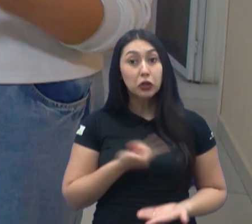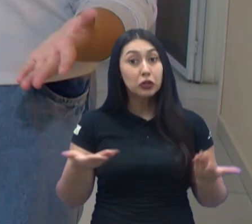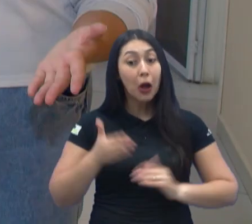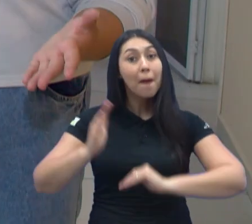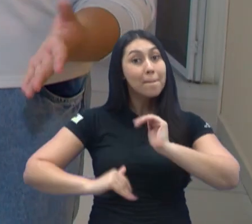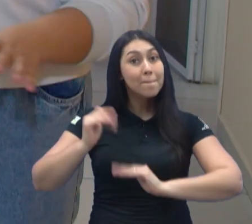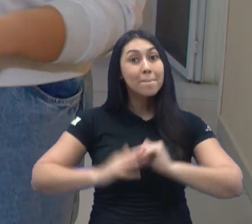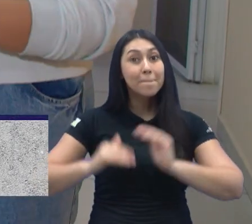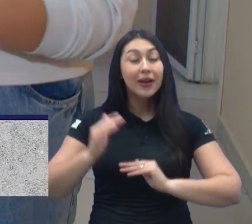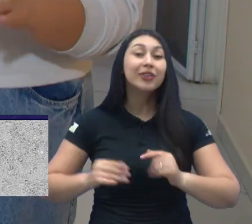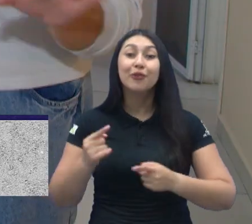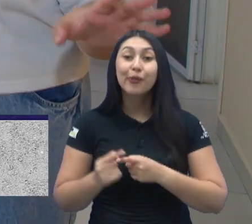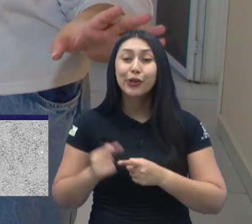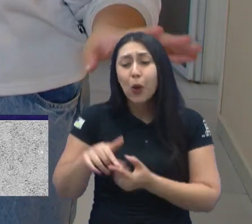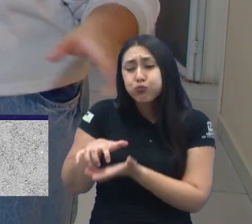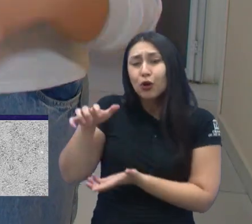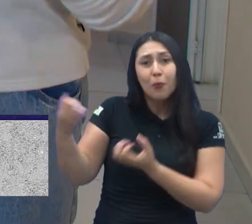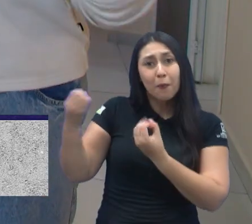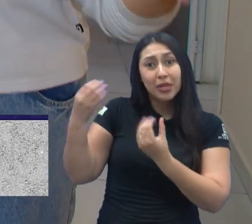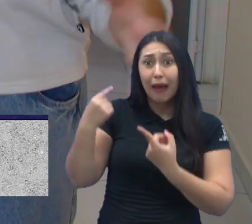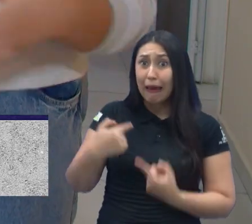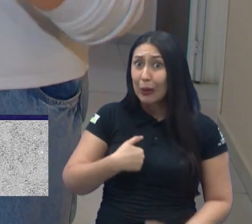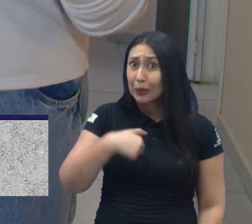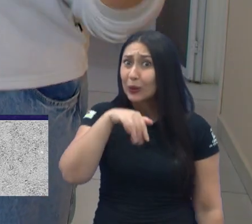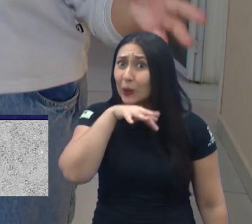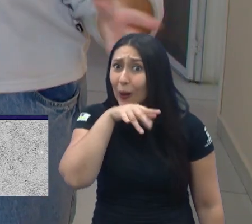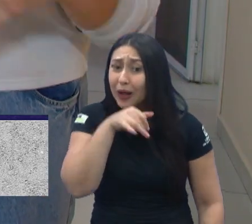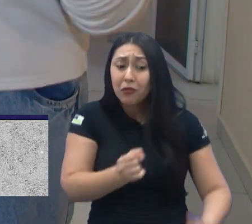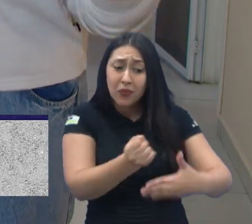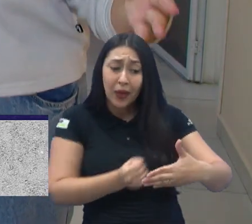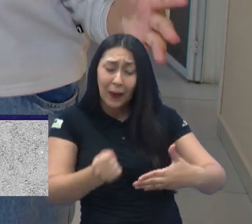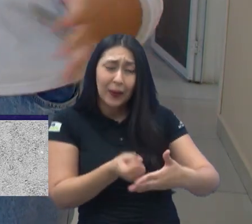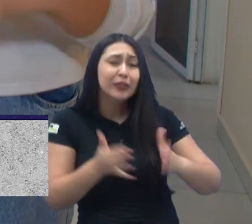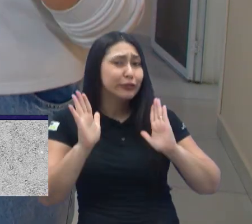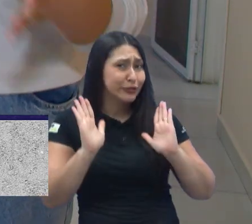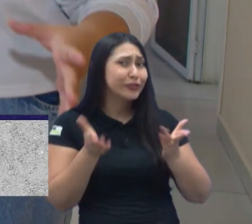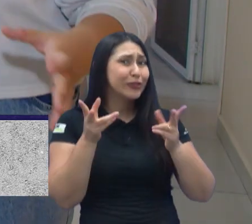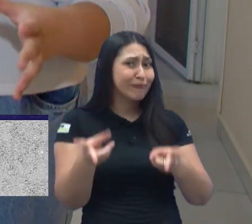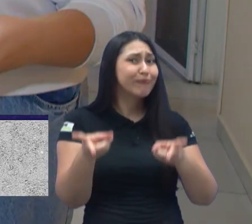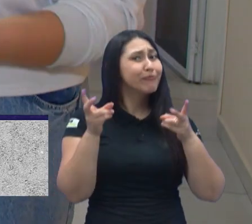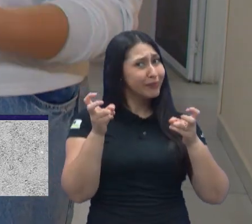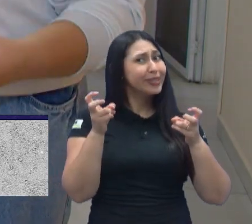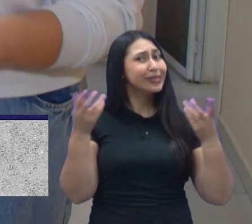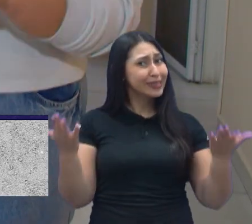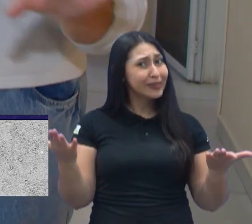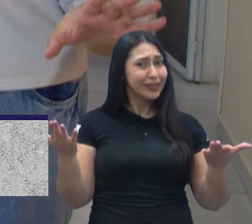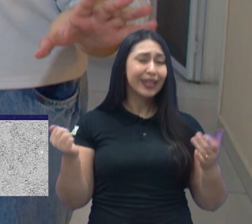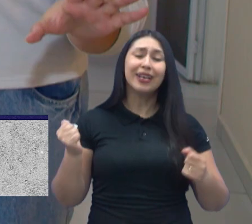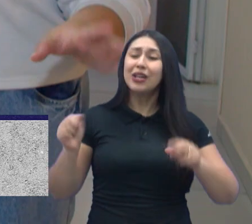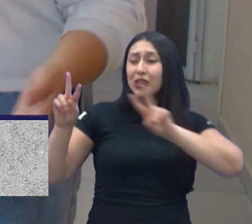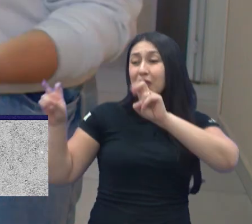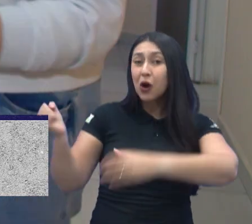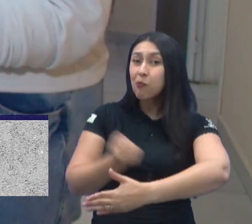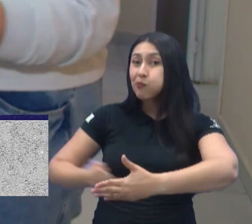eles que vão me ensinar a fazer, porque eu sou um desastre na cozinha, vocês já devem acompanhar aí os outros quadros, né? Quando eu tento fazer alguma coisa de culinária, não me